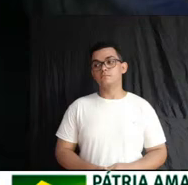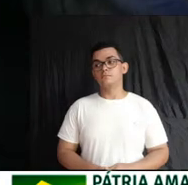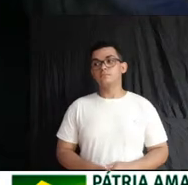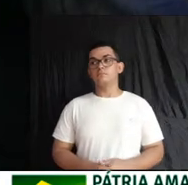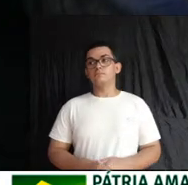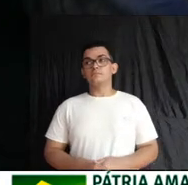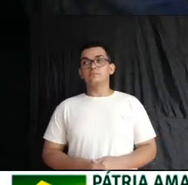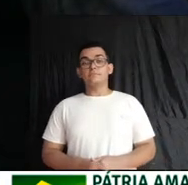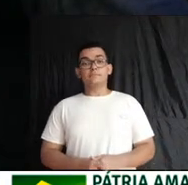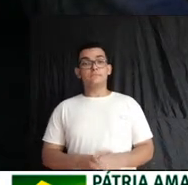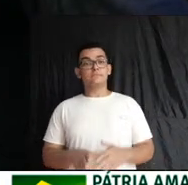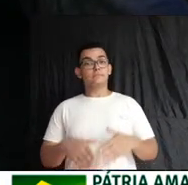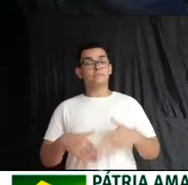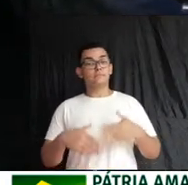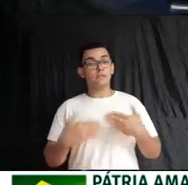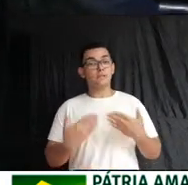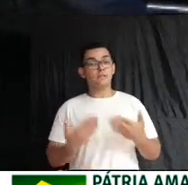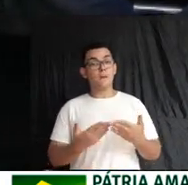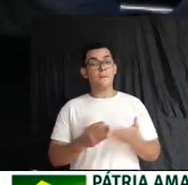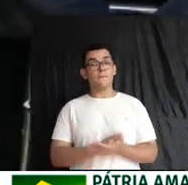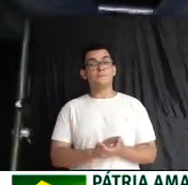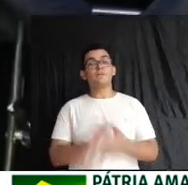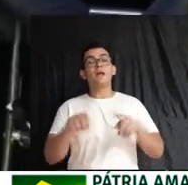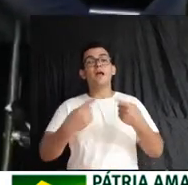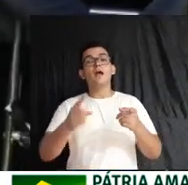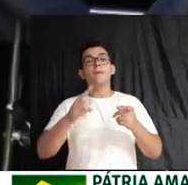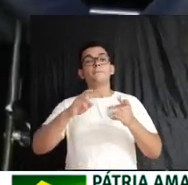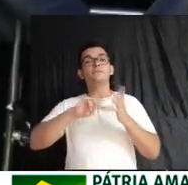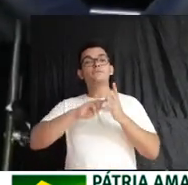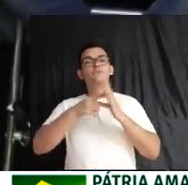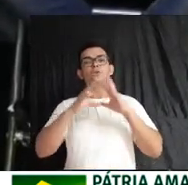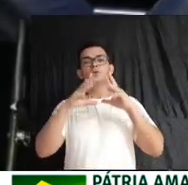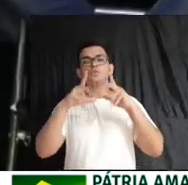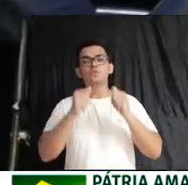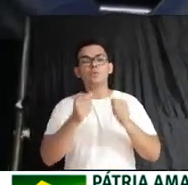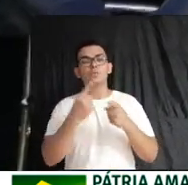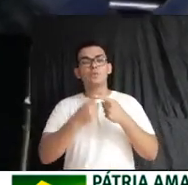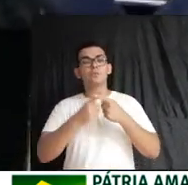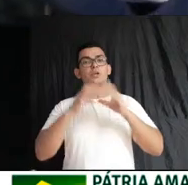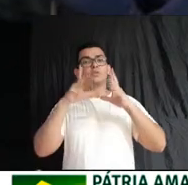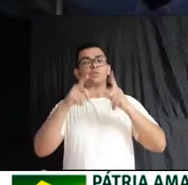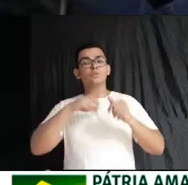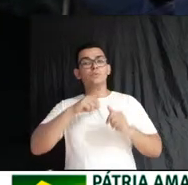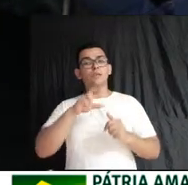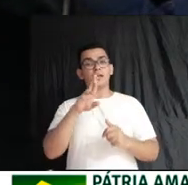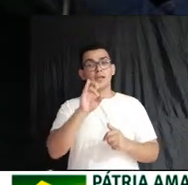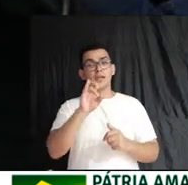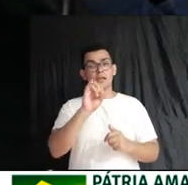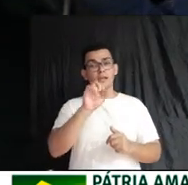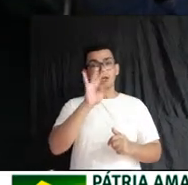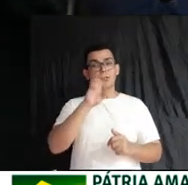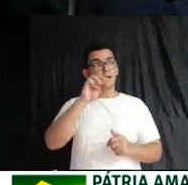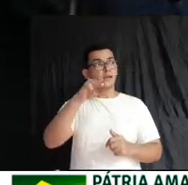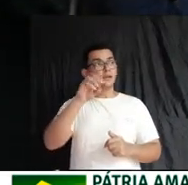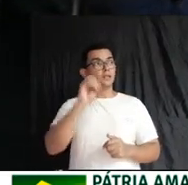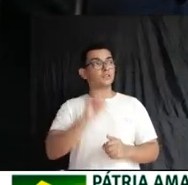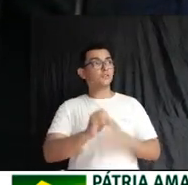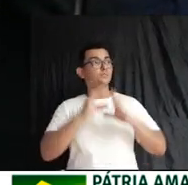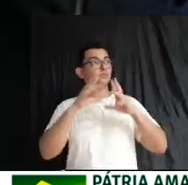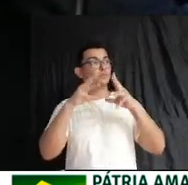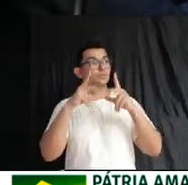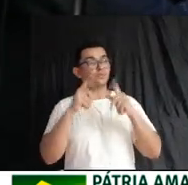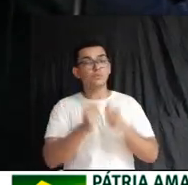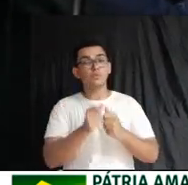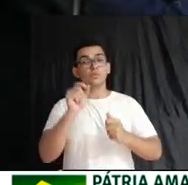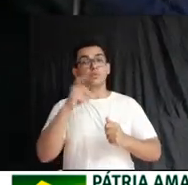com música. A batida do coração, exatamente, André. É isso aqui, cara. É o que